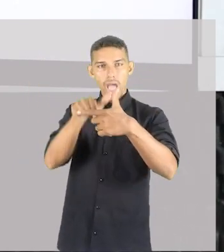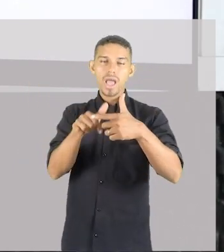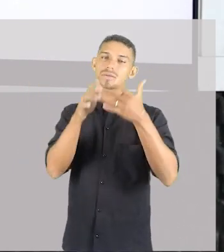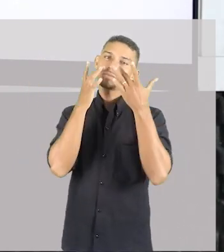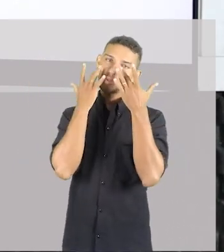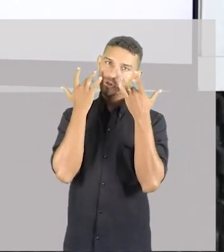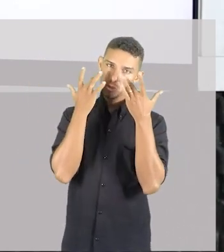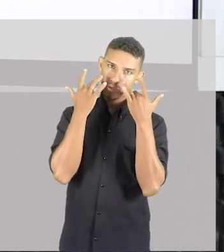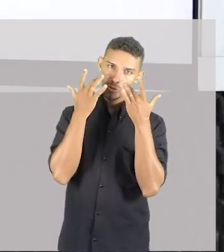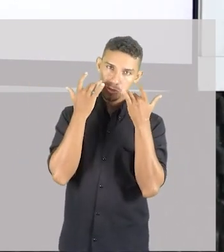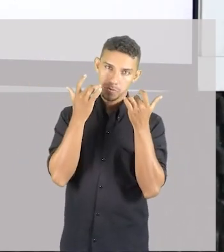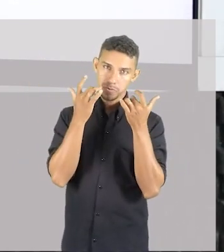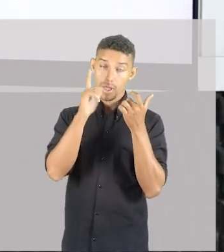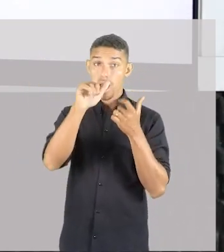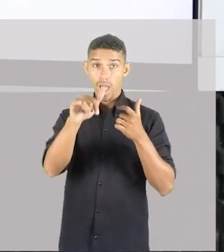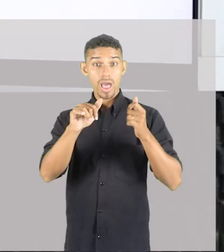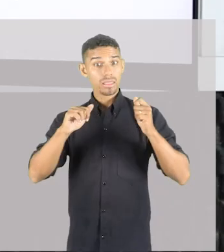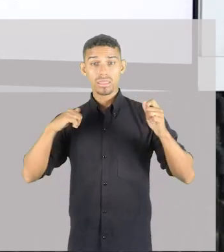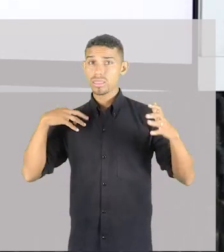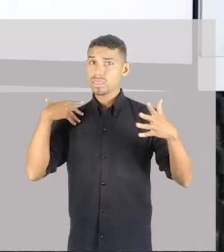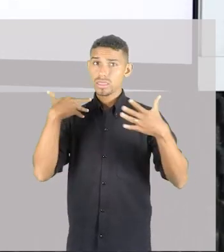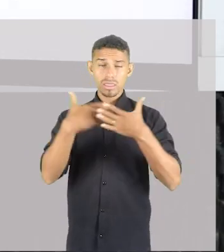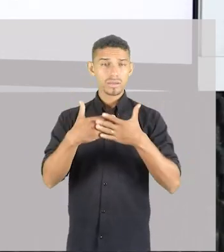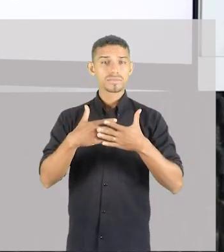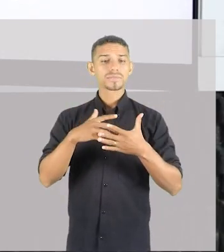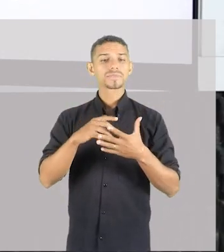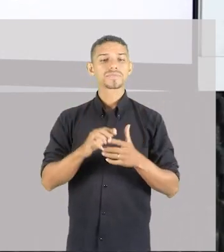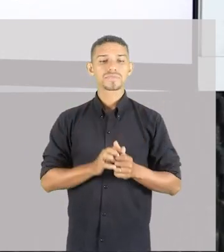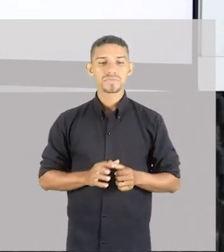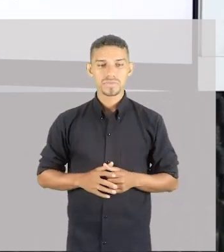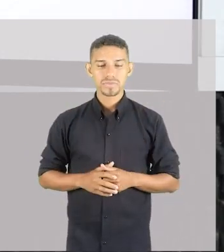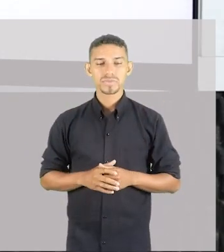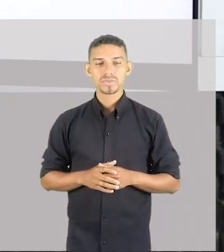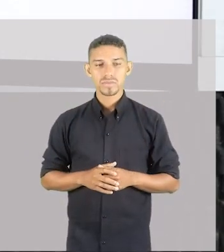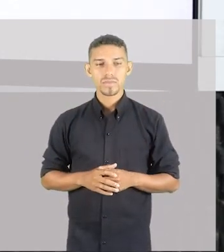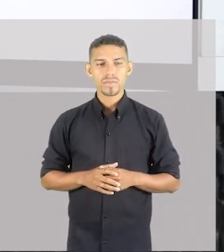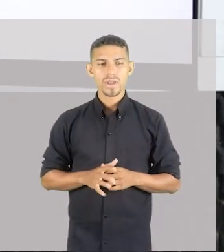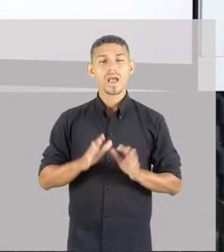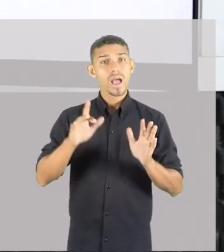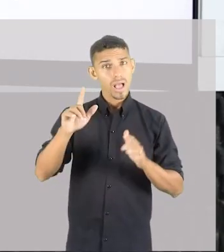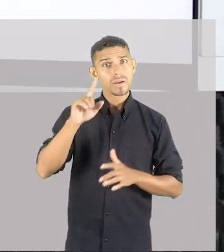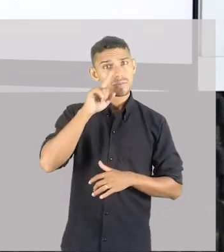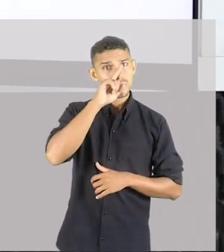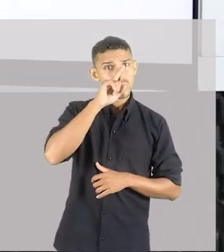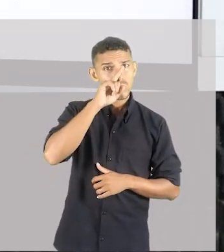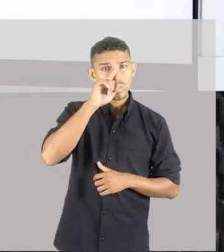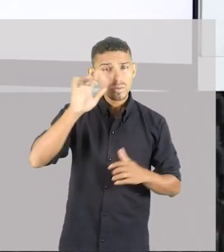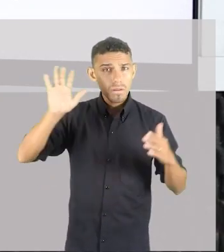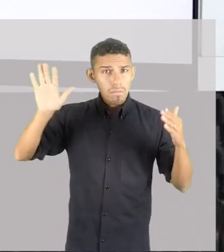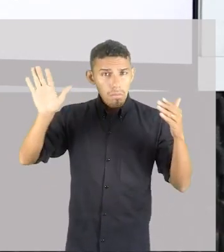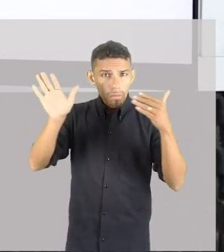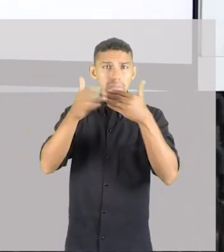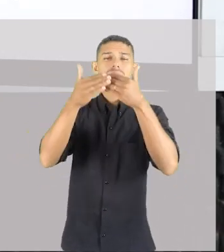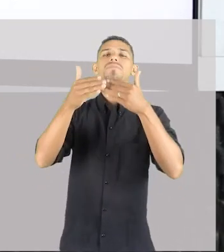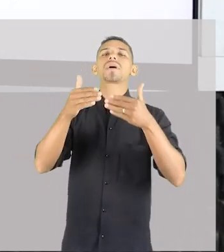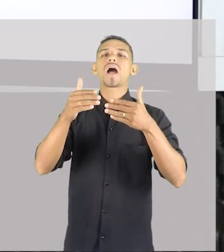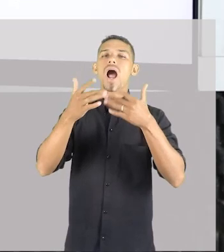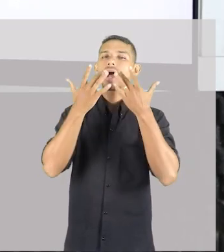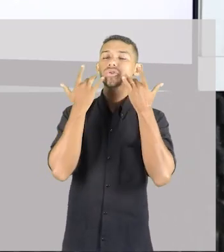produção artística. Então é disso que eu estou falando também. É perigoso tentar fechar a arte em um só